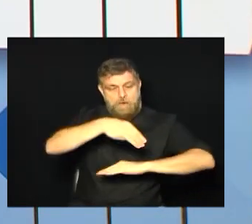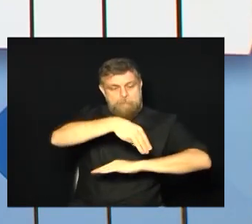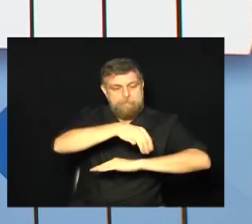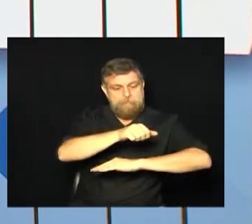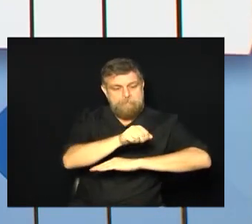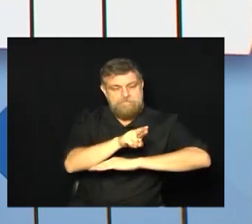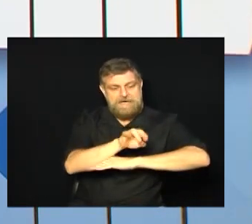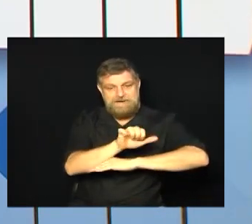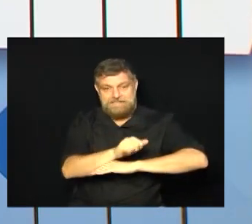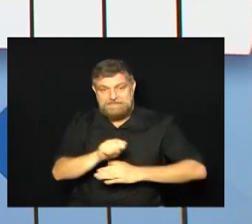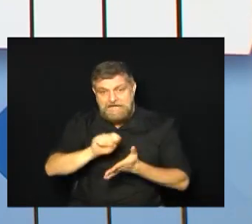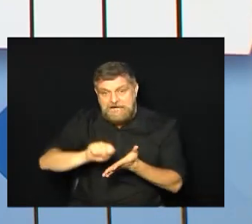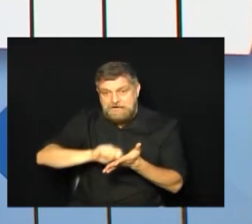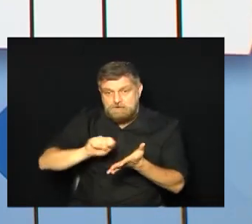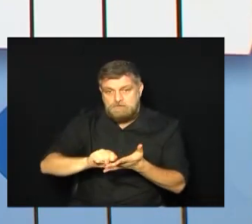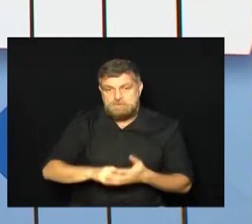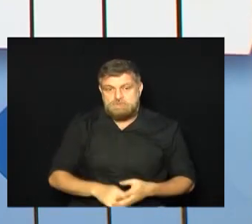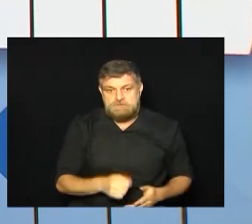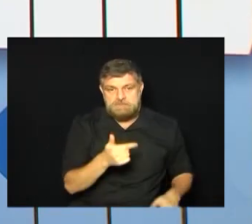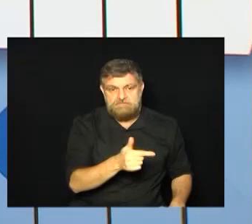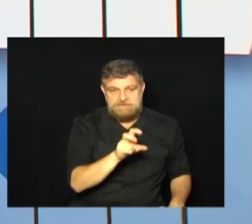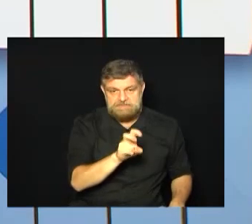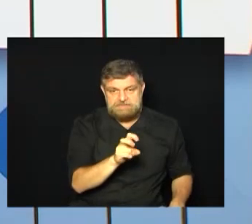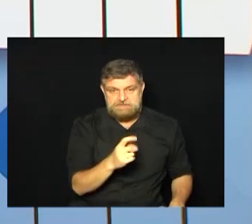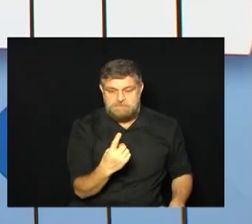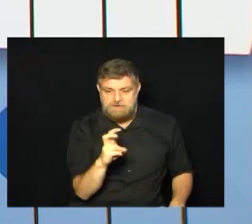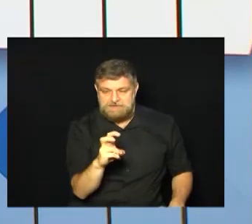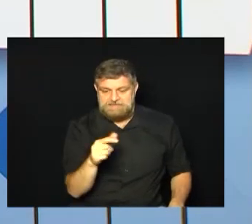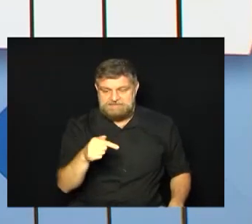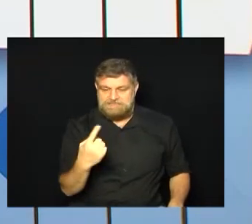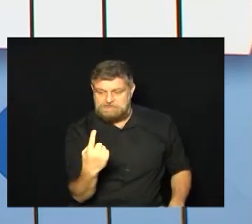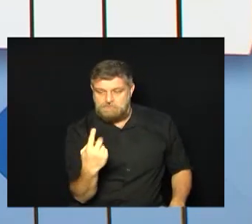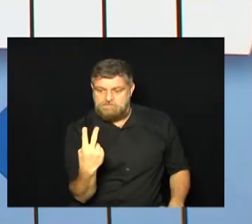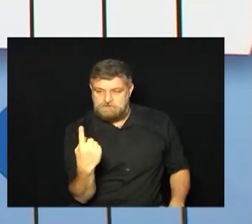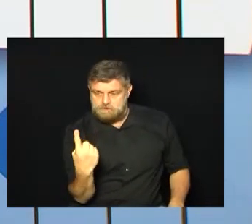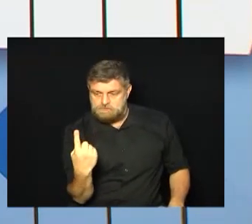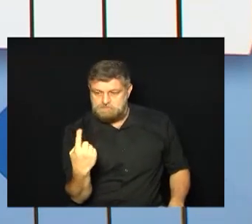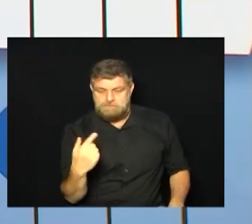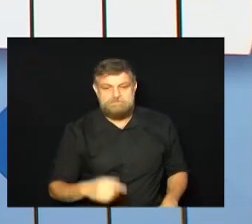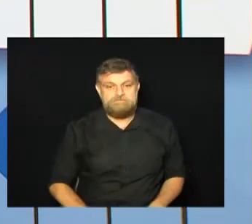informações, anote o número aí: 2515-7121,